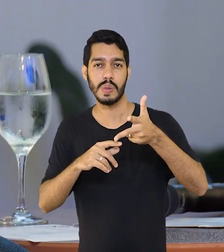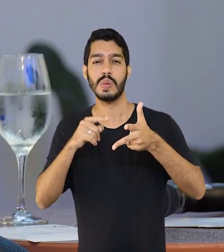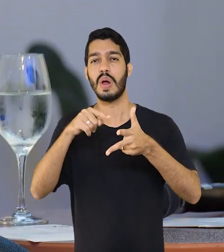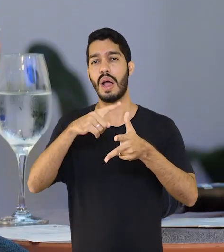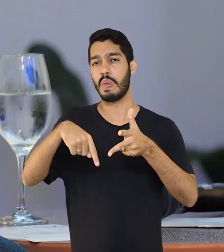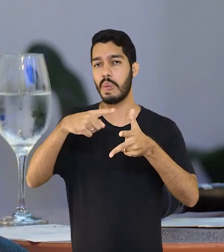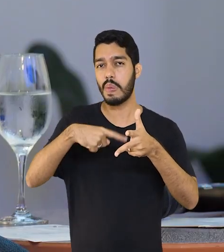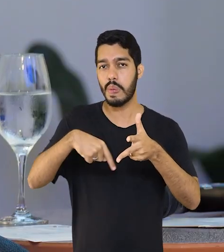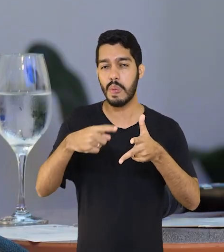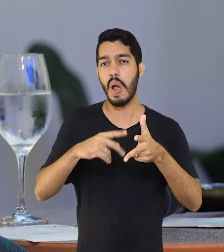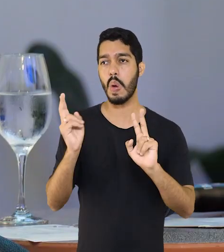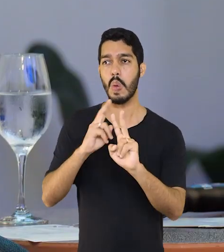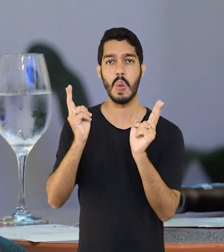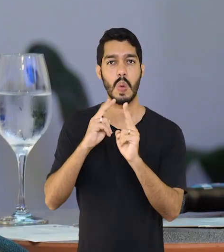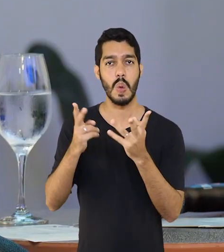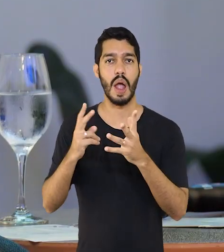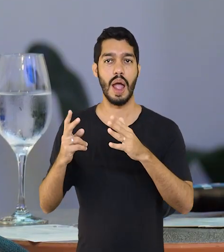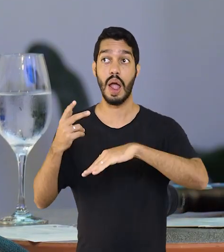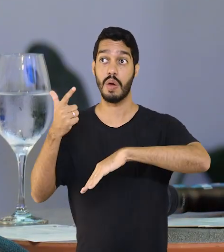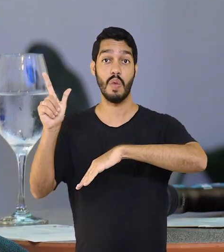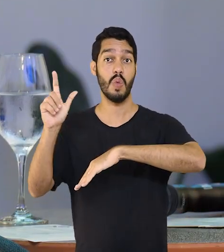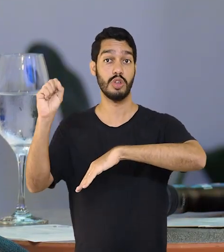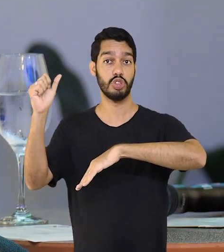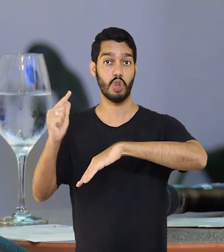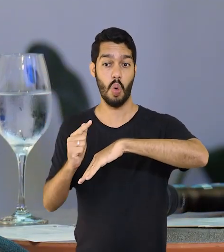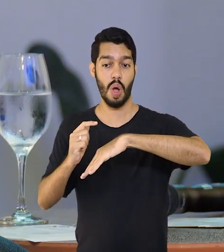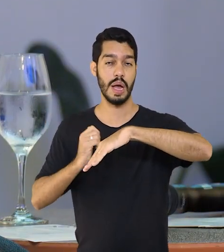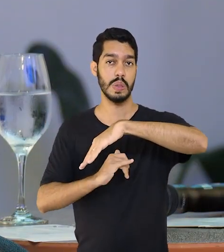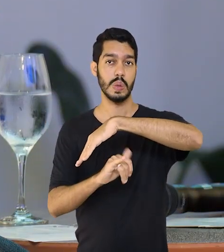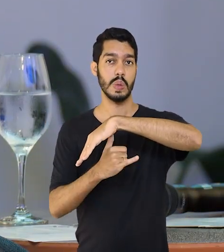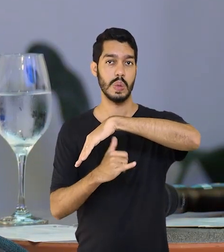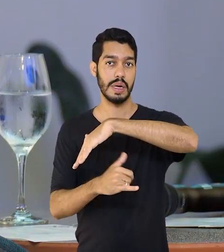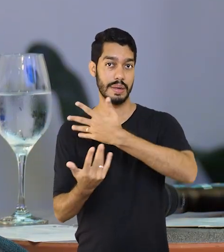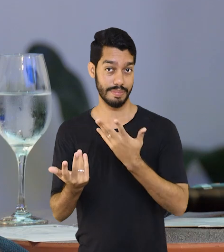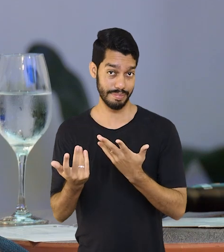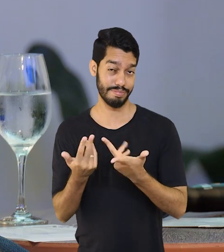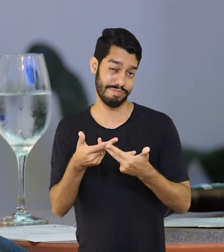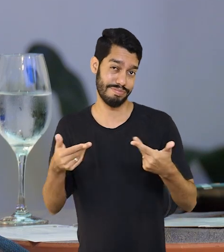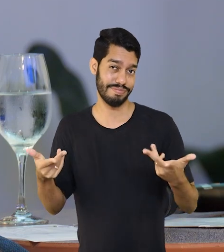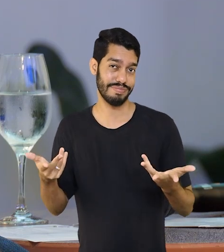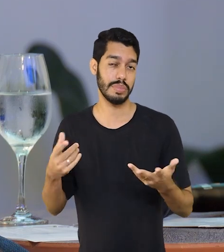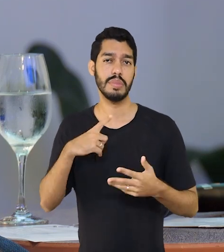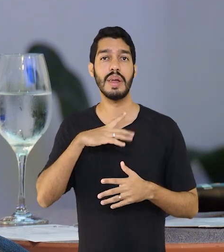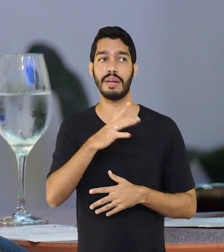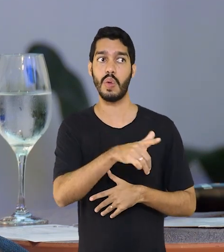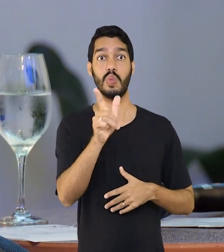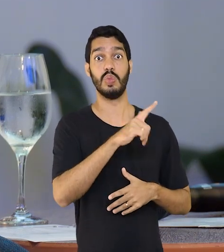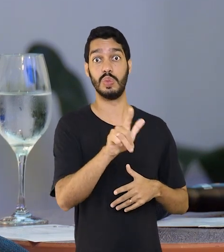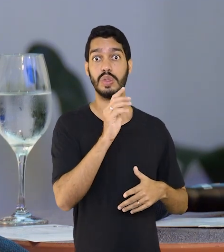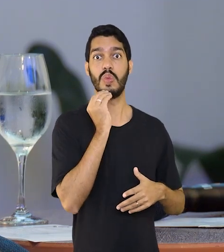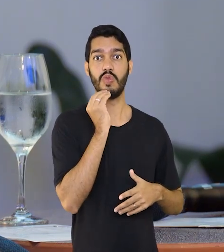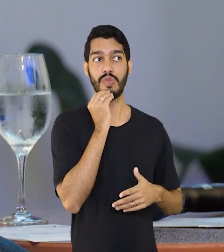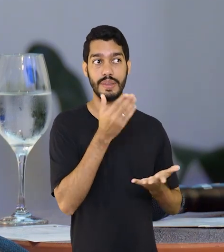solar, etc. Mas tem algumas outras, não tão óbvias assim, que também tem um potencial muito grande. Quando a gente